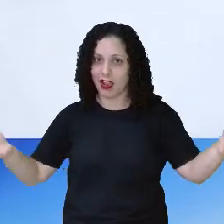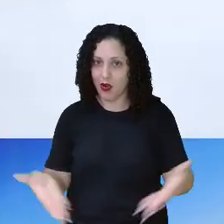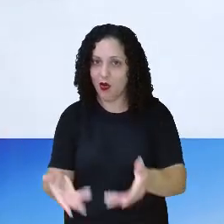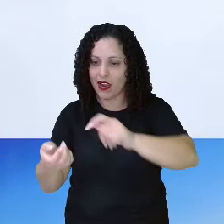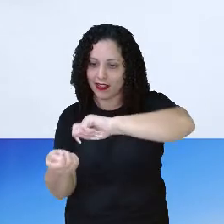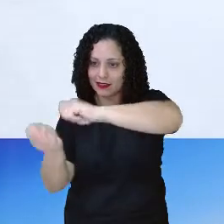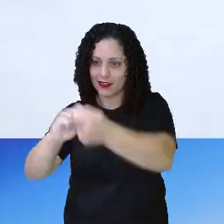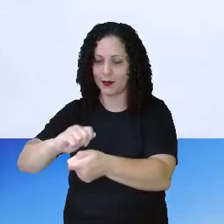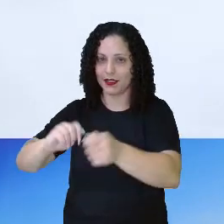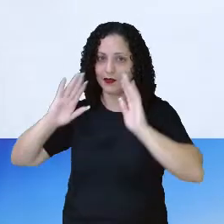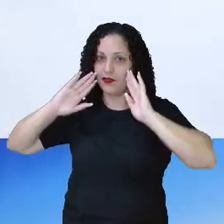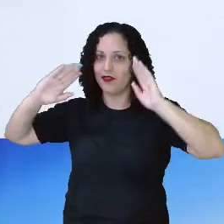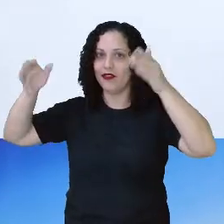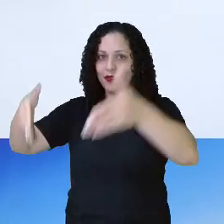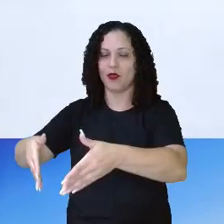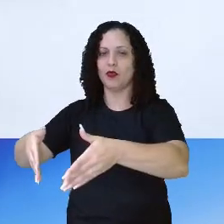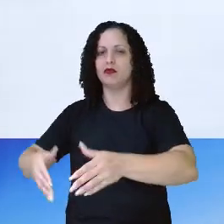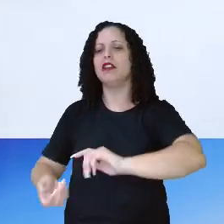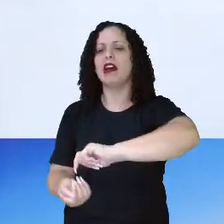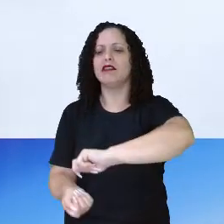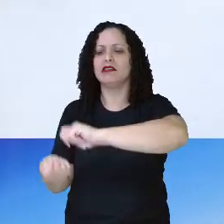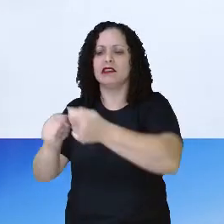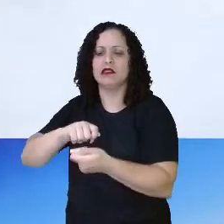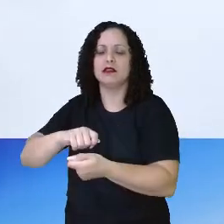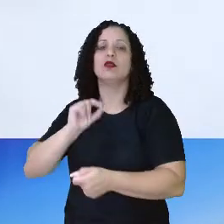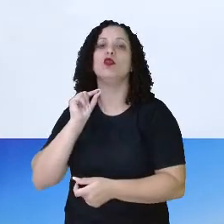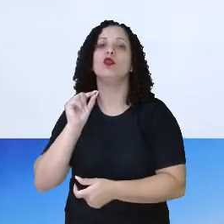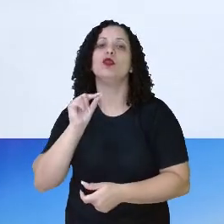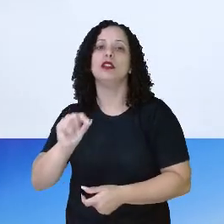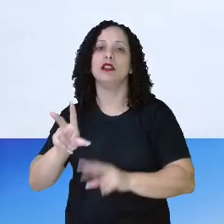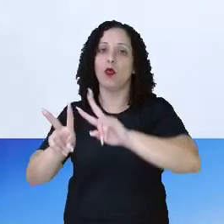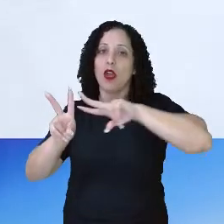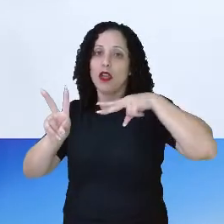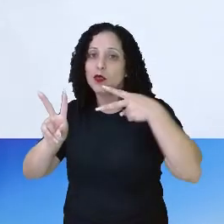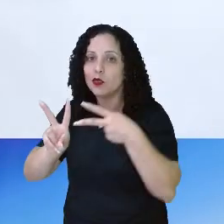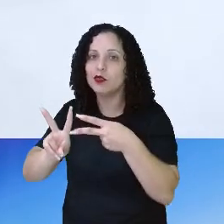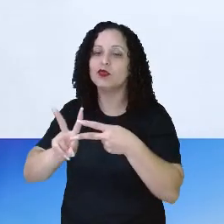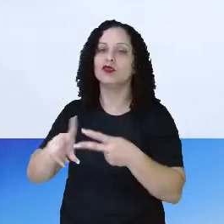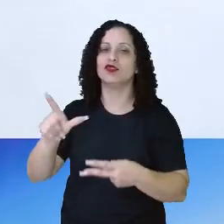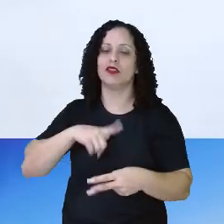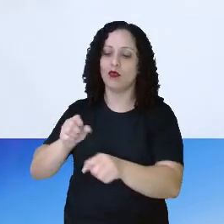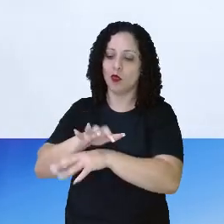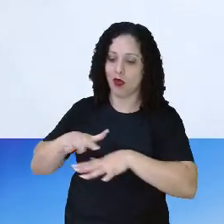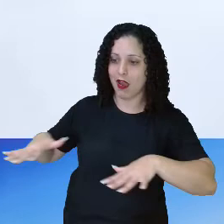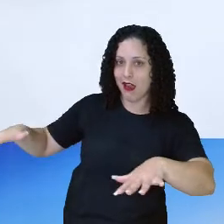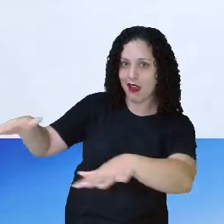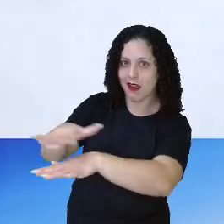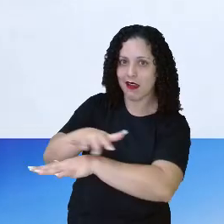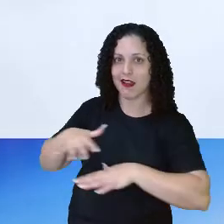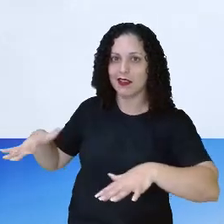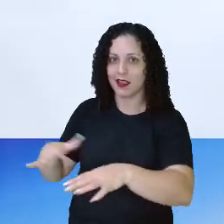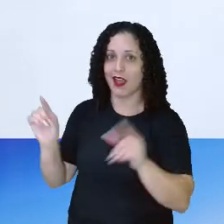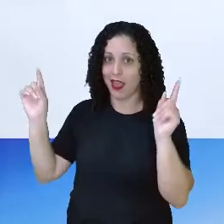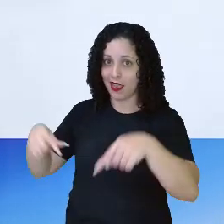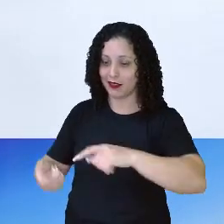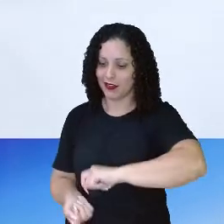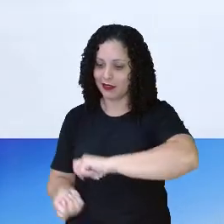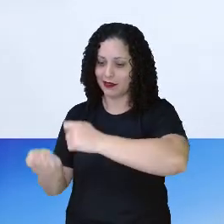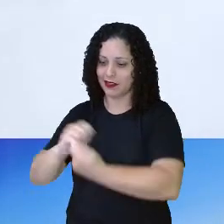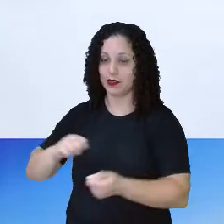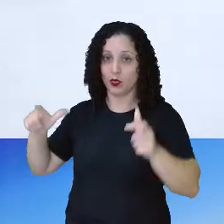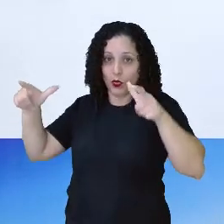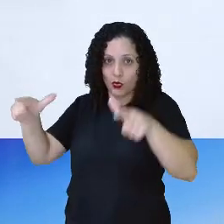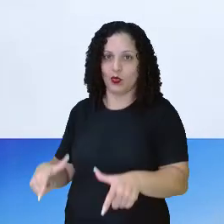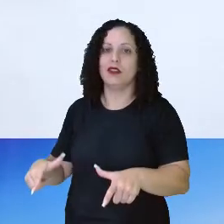adaptação. Nesse caso da adaptação, estamos falando dos recursos, estamos falando do ambiente, essa adaptação do